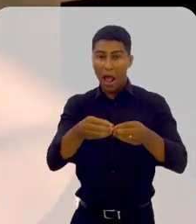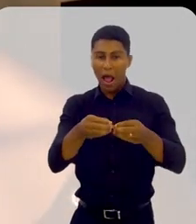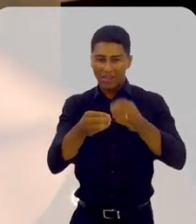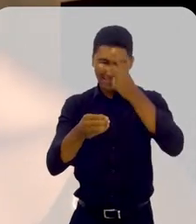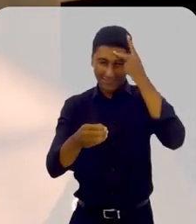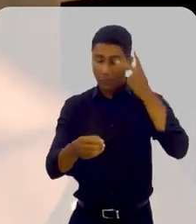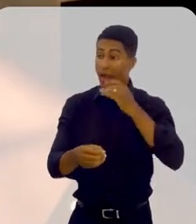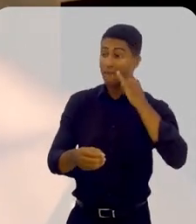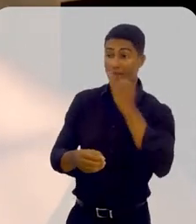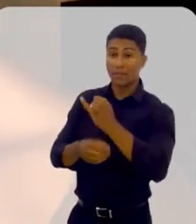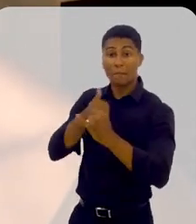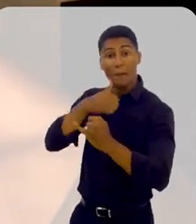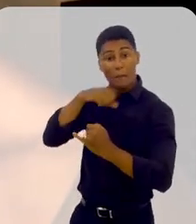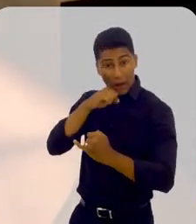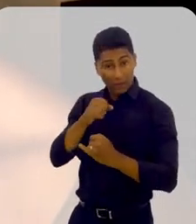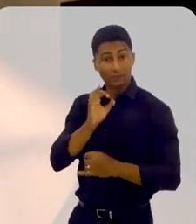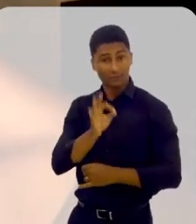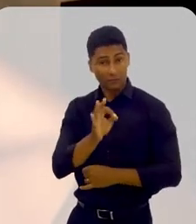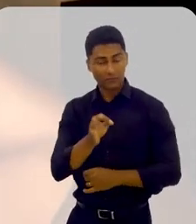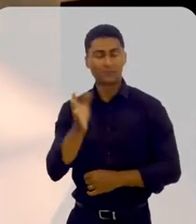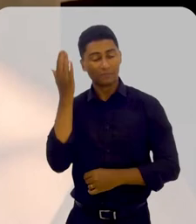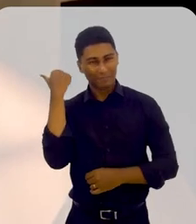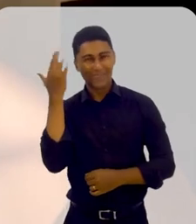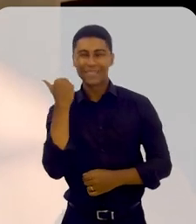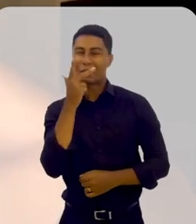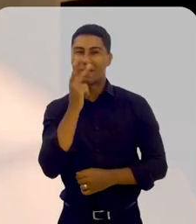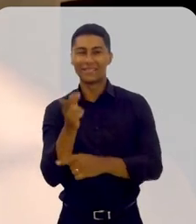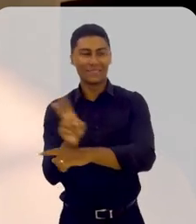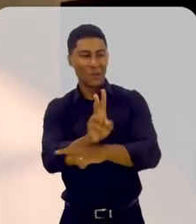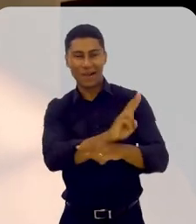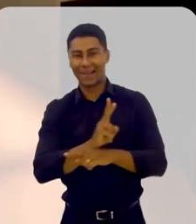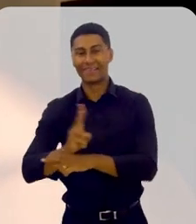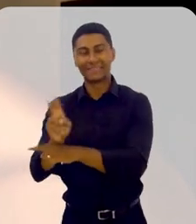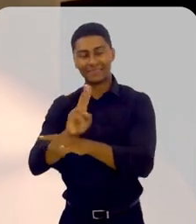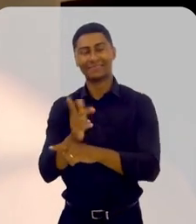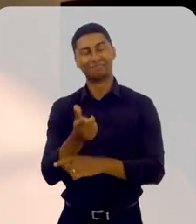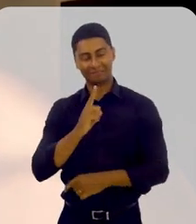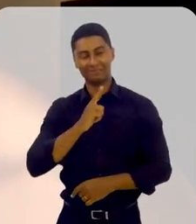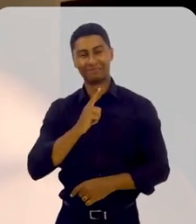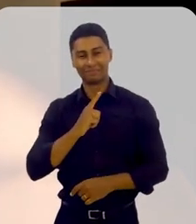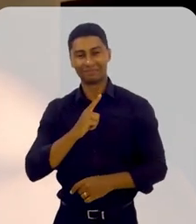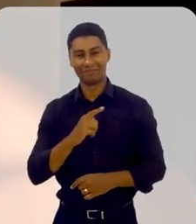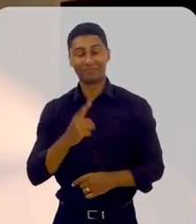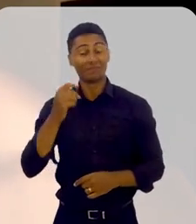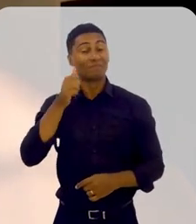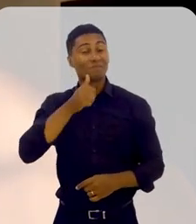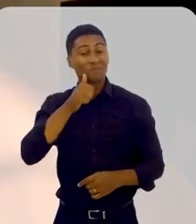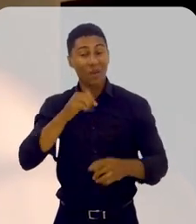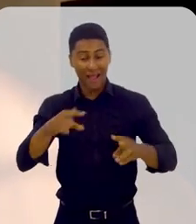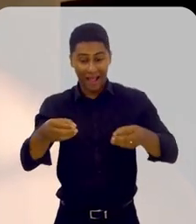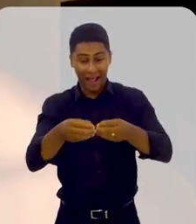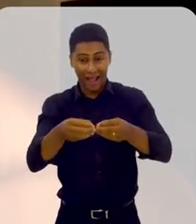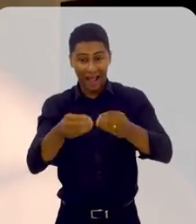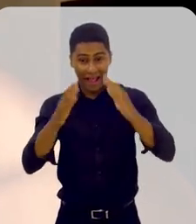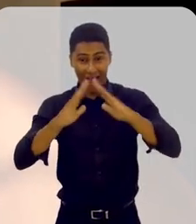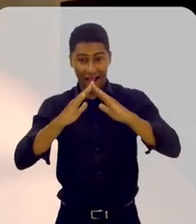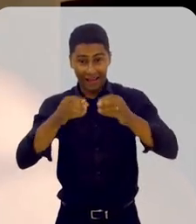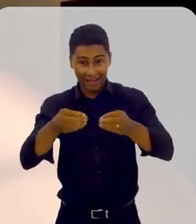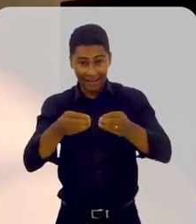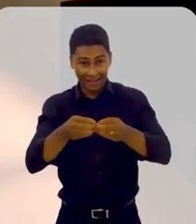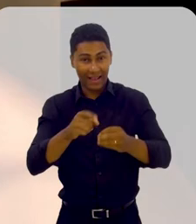rua, que acaba, era uma tecnologia de segurança que a gente tinha, né? A vizinha que estava de olho em